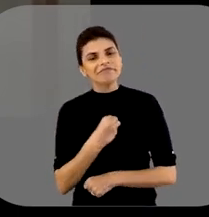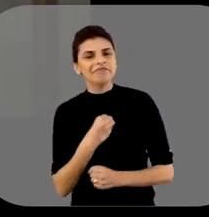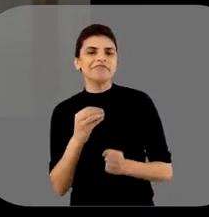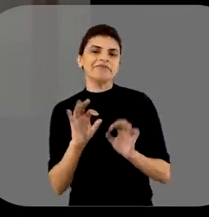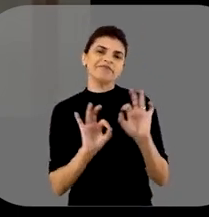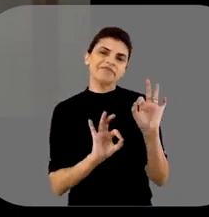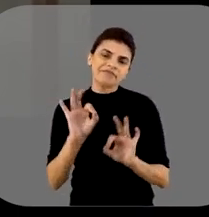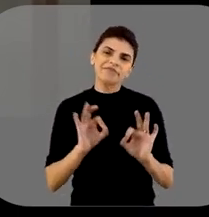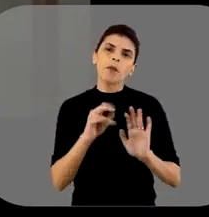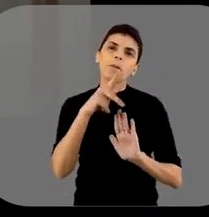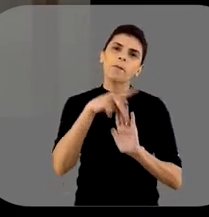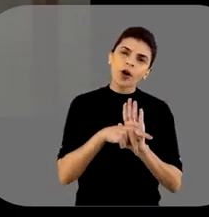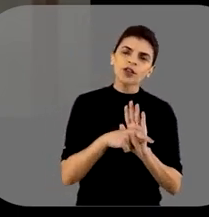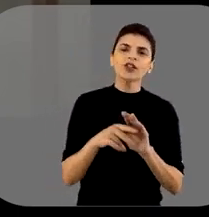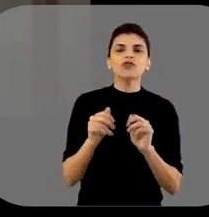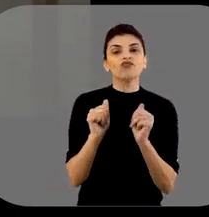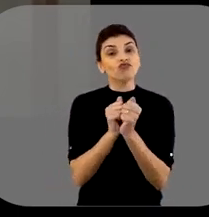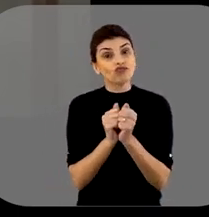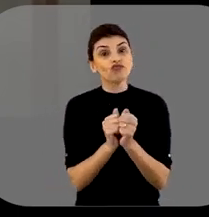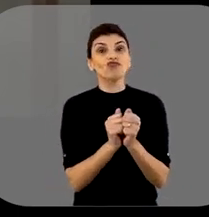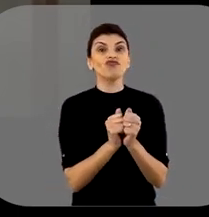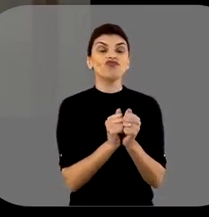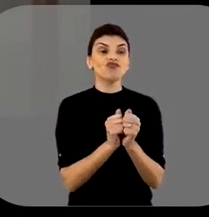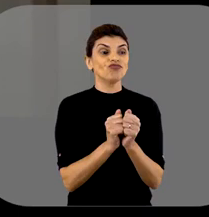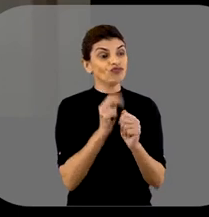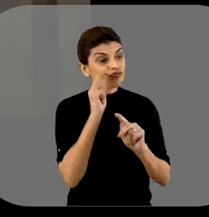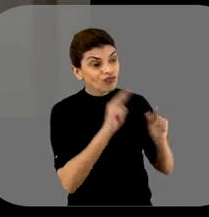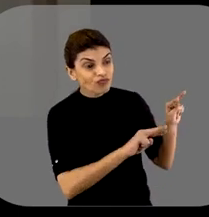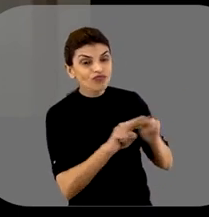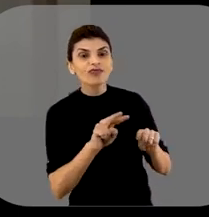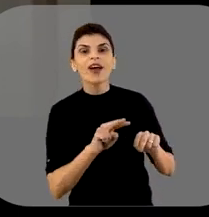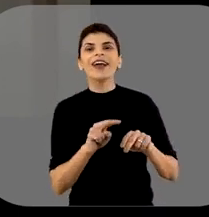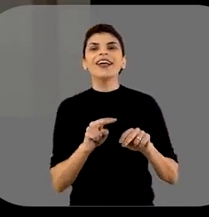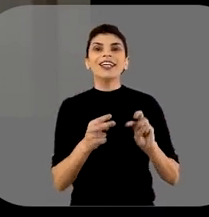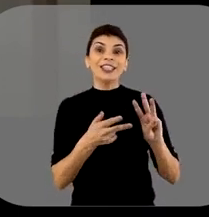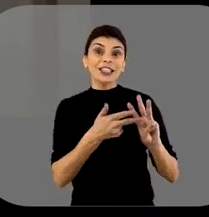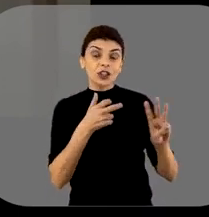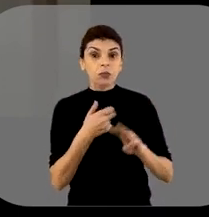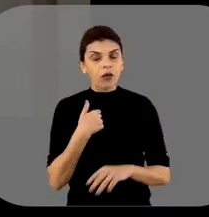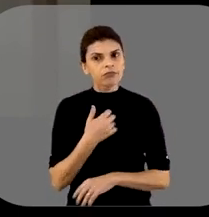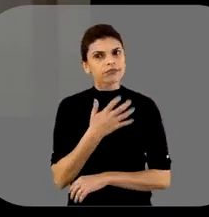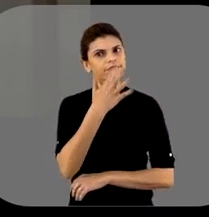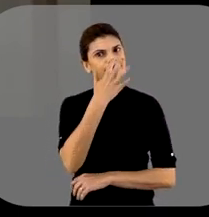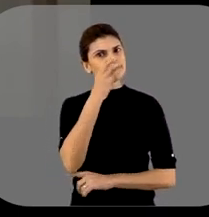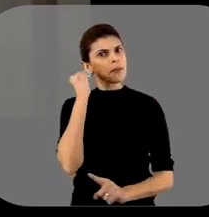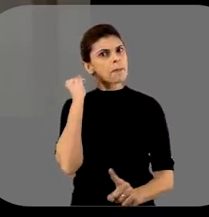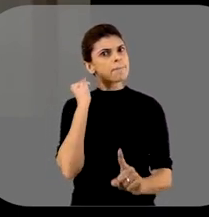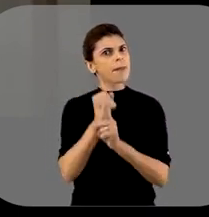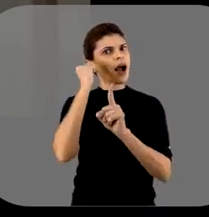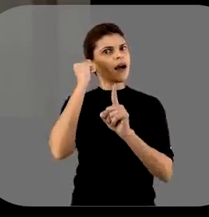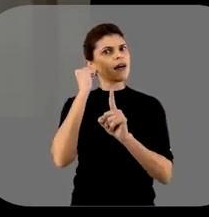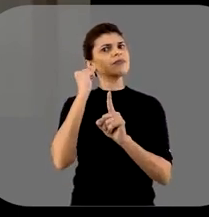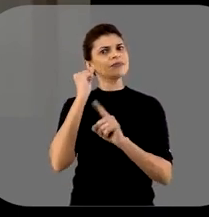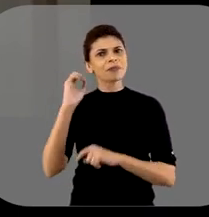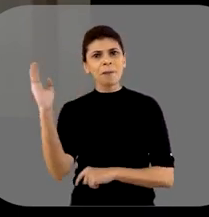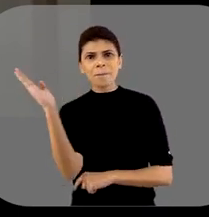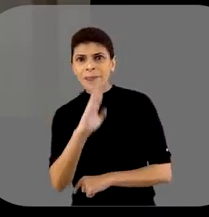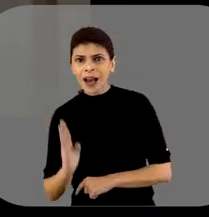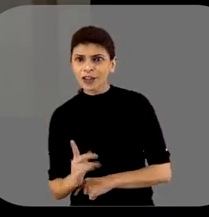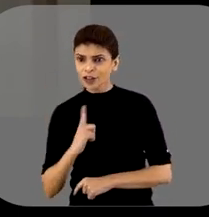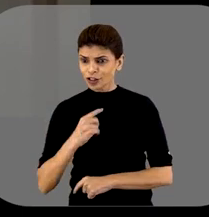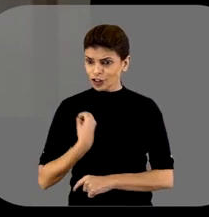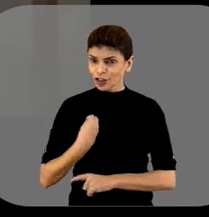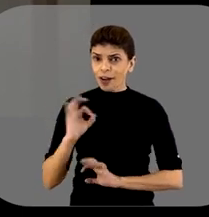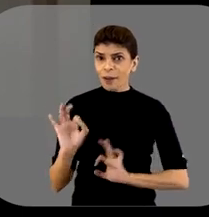um projeto terapêutico com ela junto, aí ouvi os índios. Mas para mim impressionou muito o quanto que é fundamental para o Brasil que nós